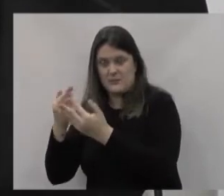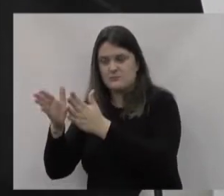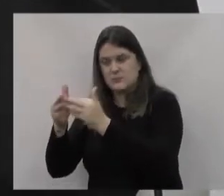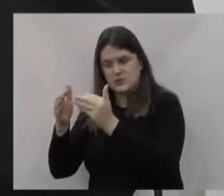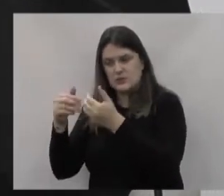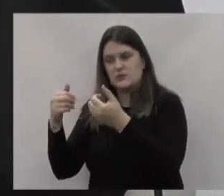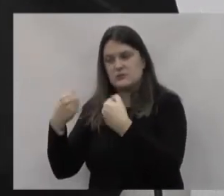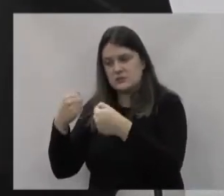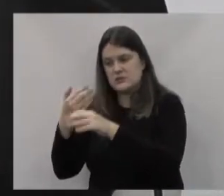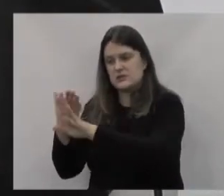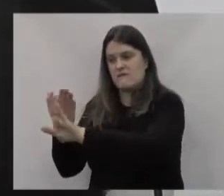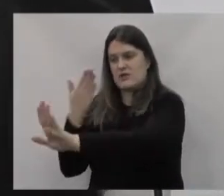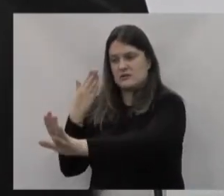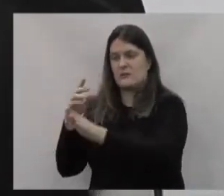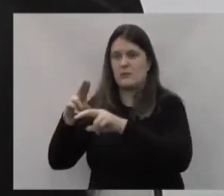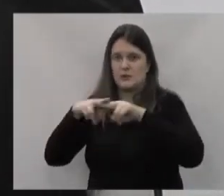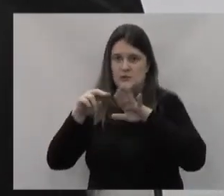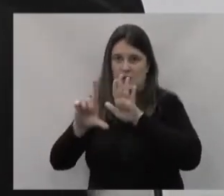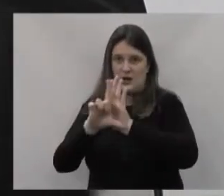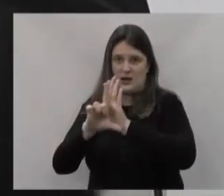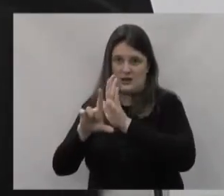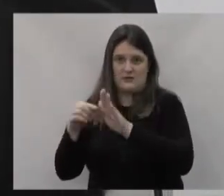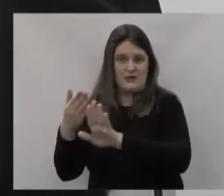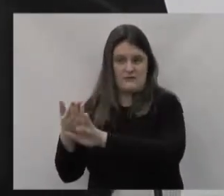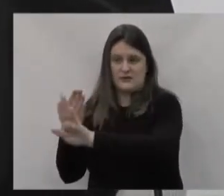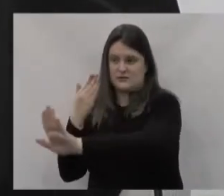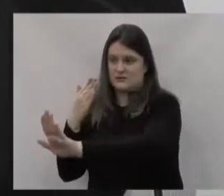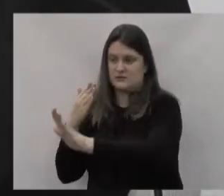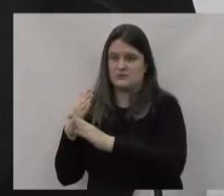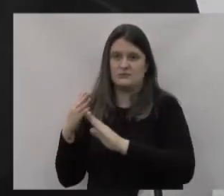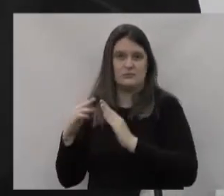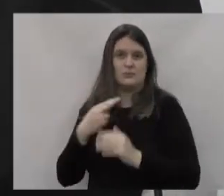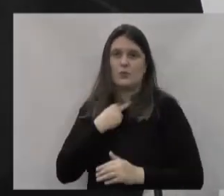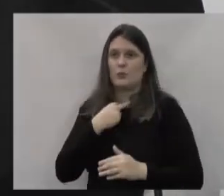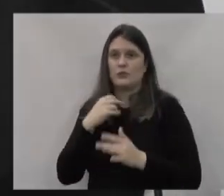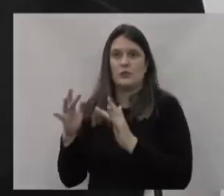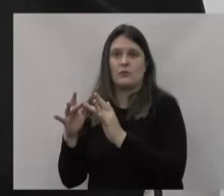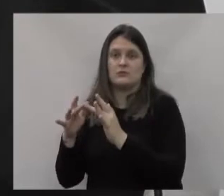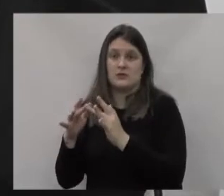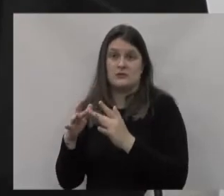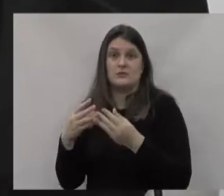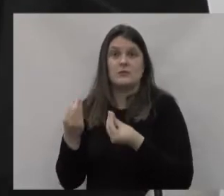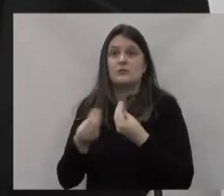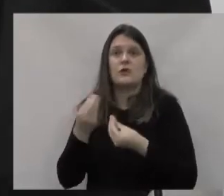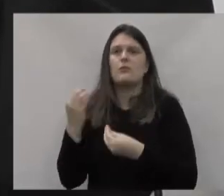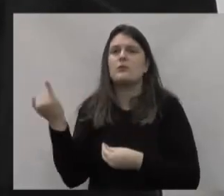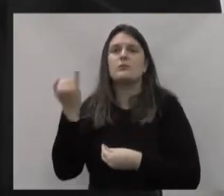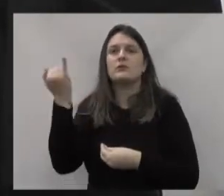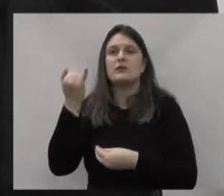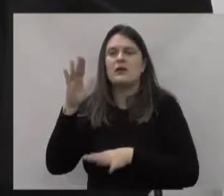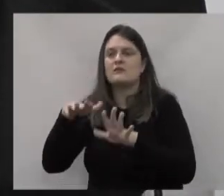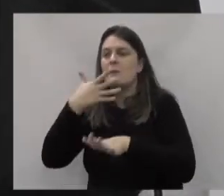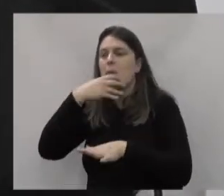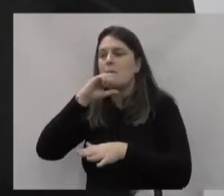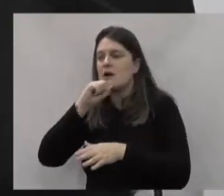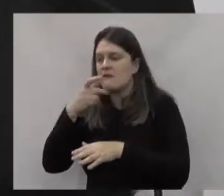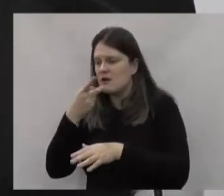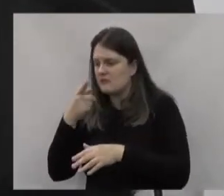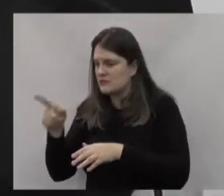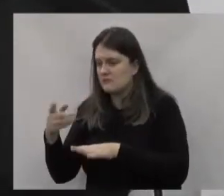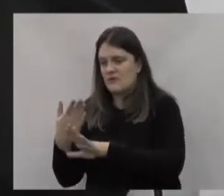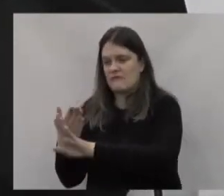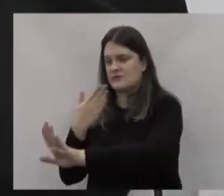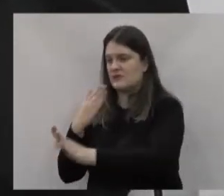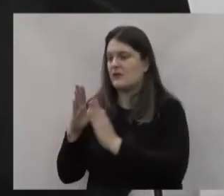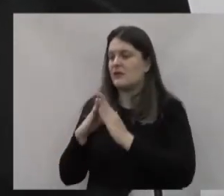agressor pelo meio de seus filhos. Né? E aí vai a parte importante, depois que a gente retira esse agressor da